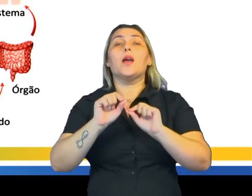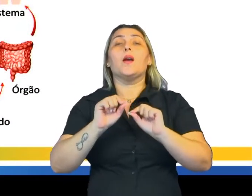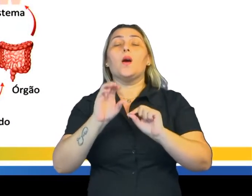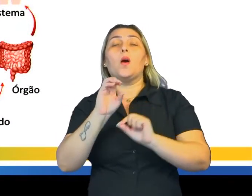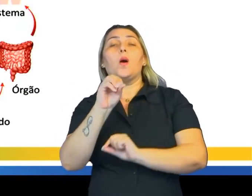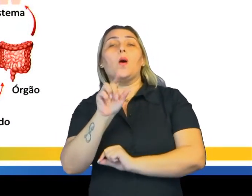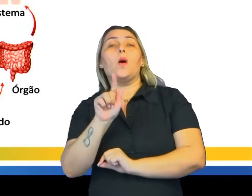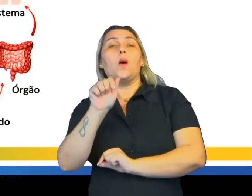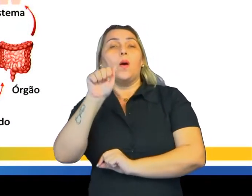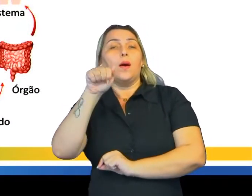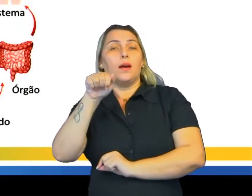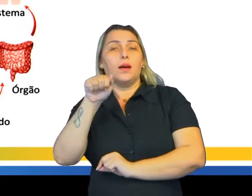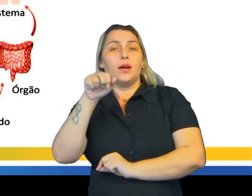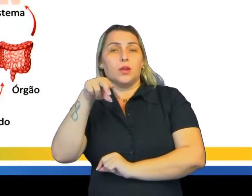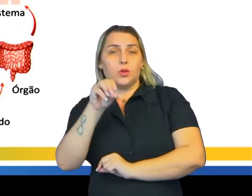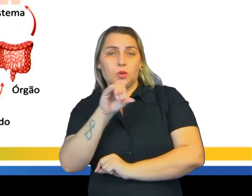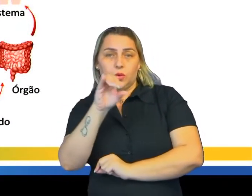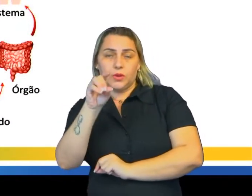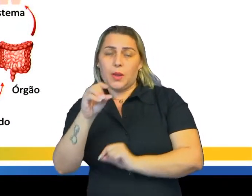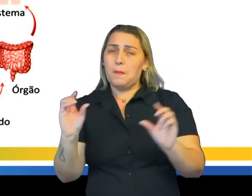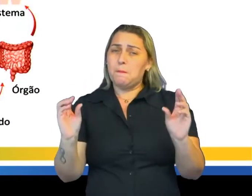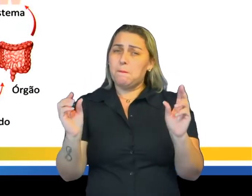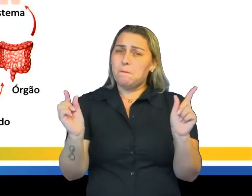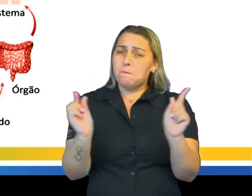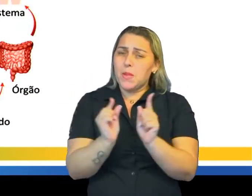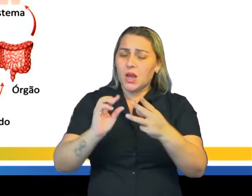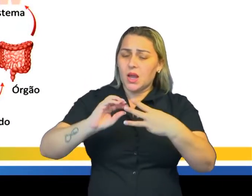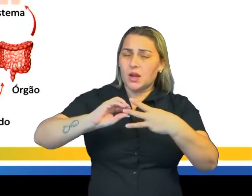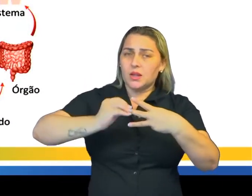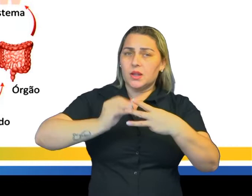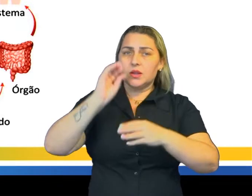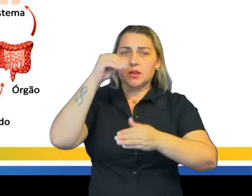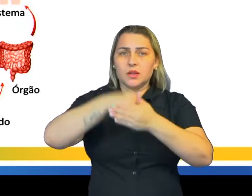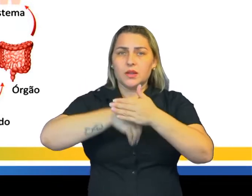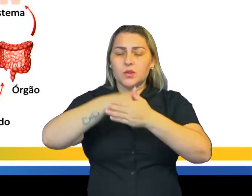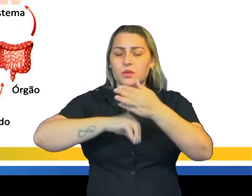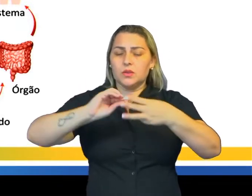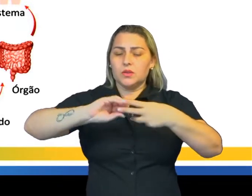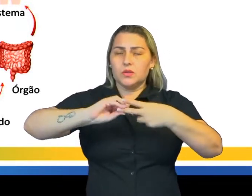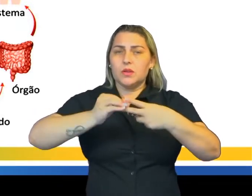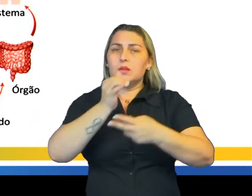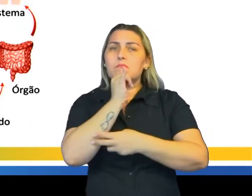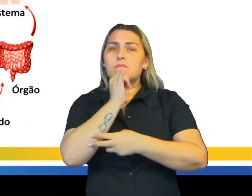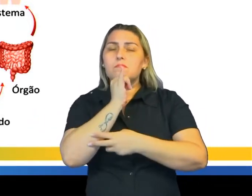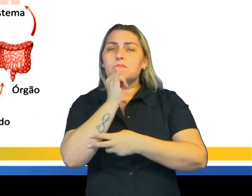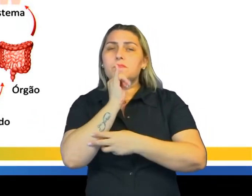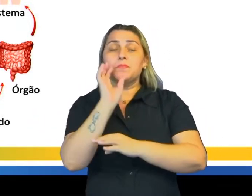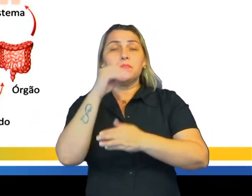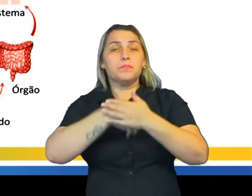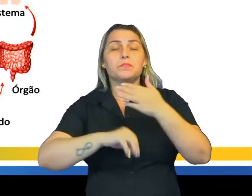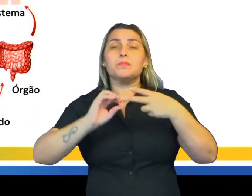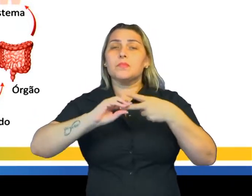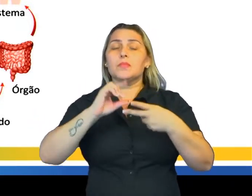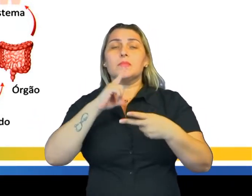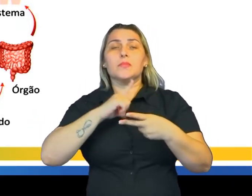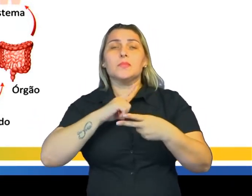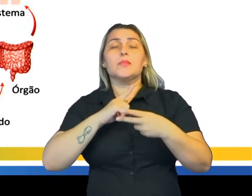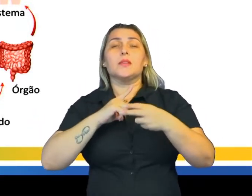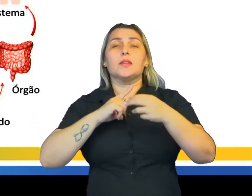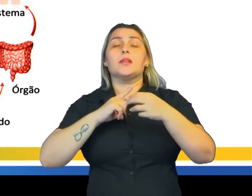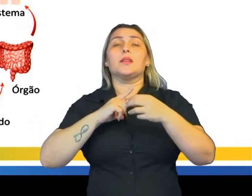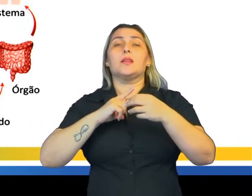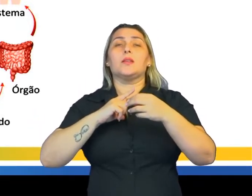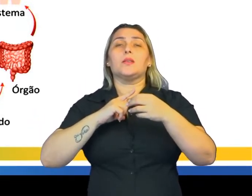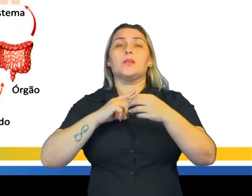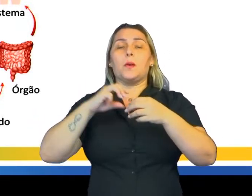Organismo, organóides, que são pequenas células. Dentro de uma célula, um exemplo, Dentro de uma célula eu tenho a mitocôndria, eu